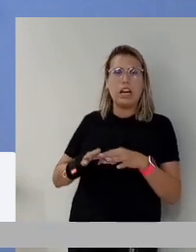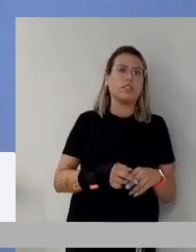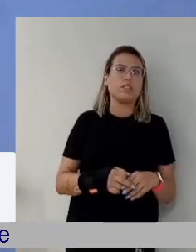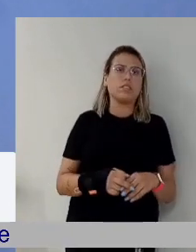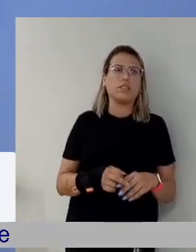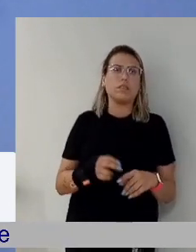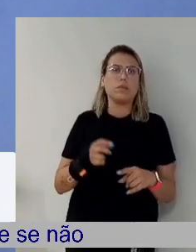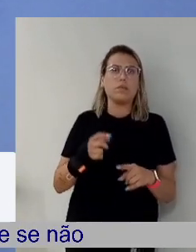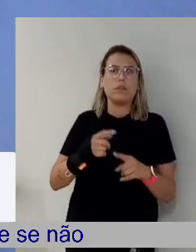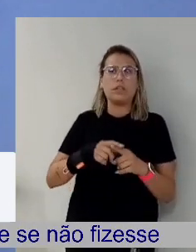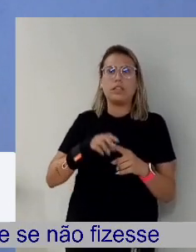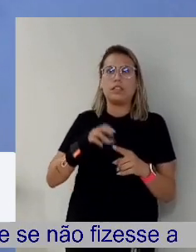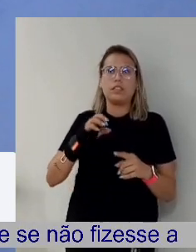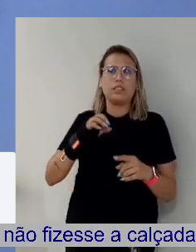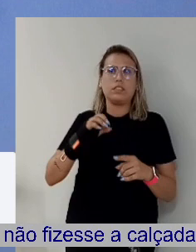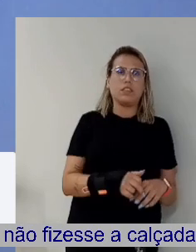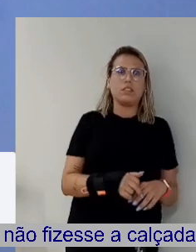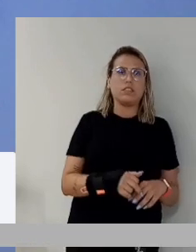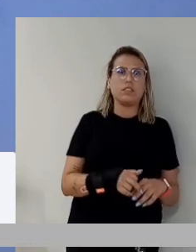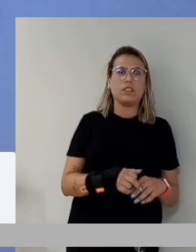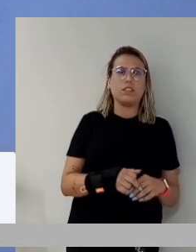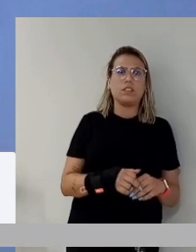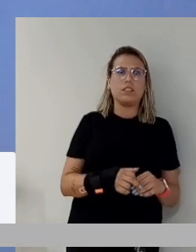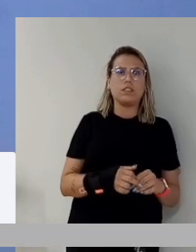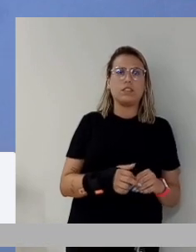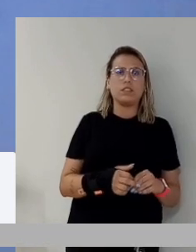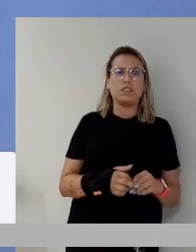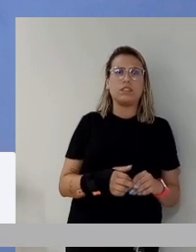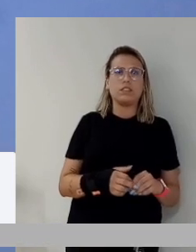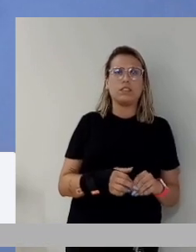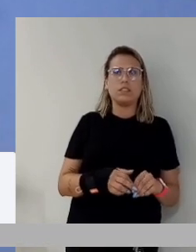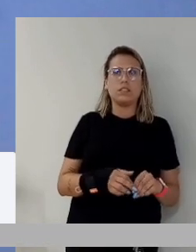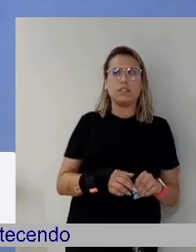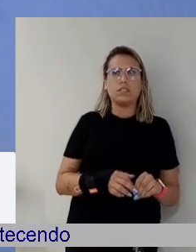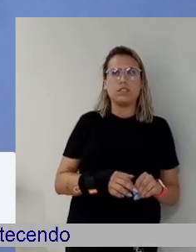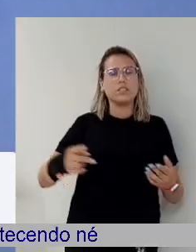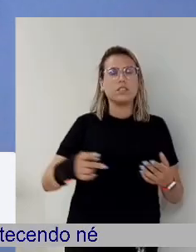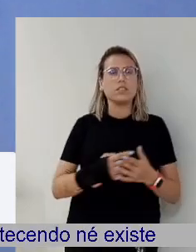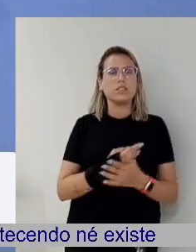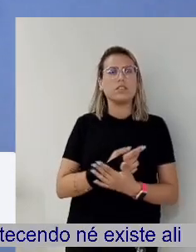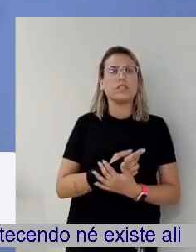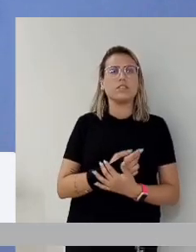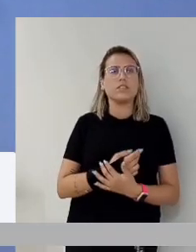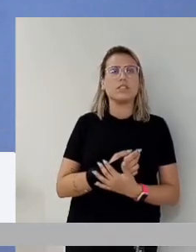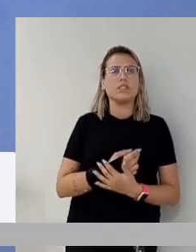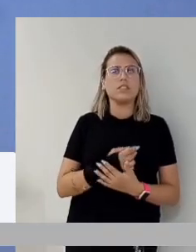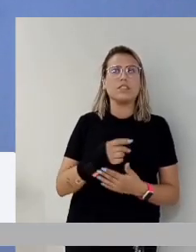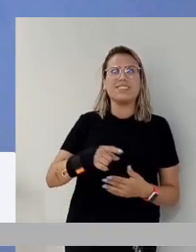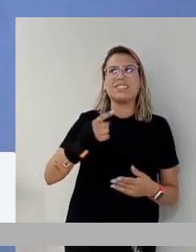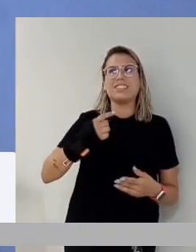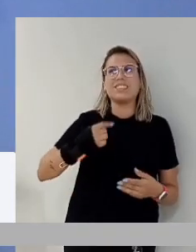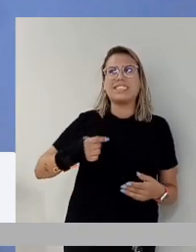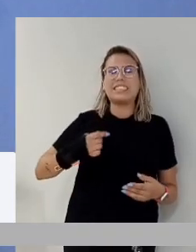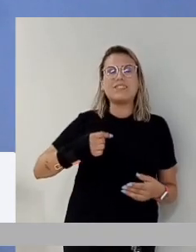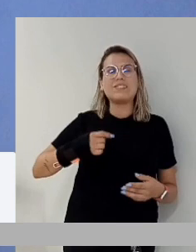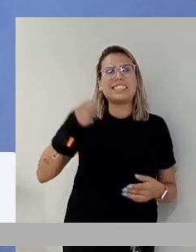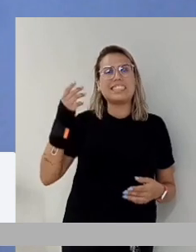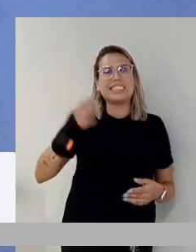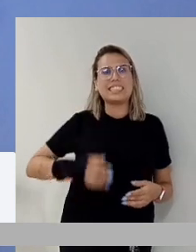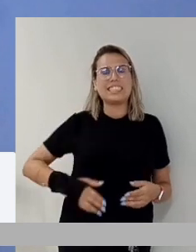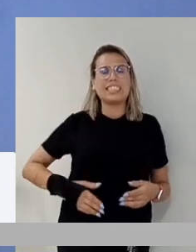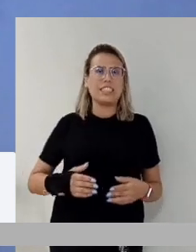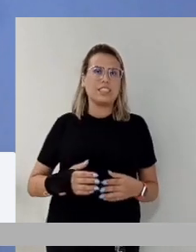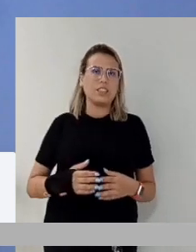que se não fizesse a calçada no entorno do hospital acaba que acontecendo né existe ali um problema muito sério de de